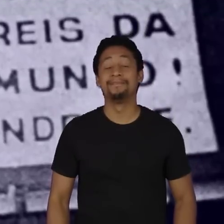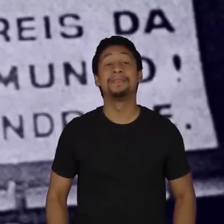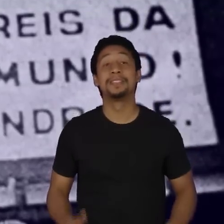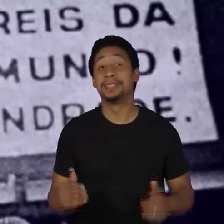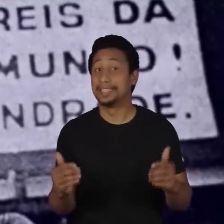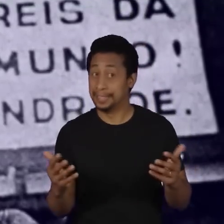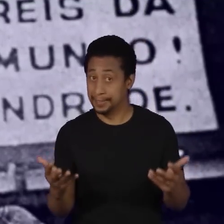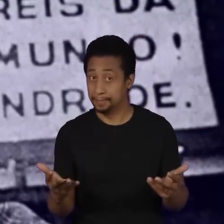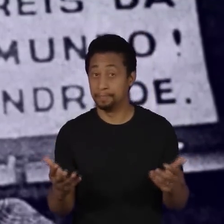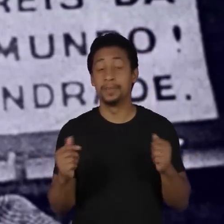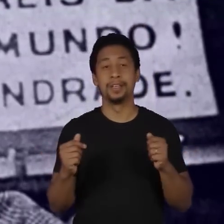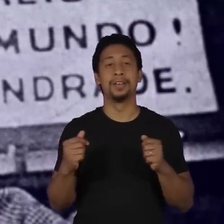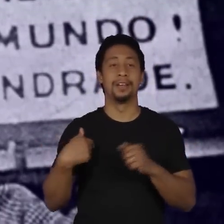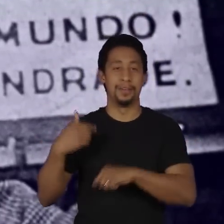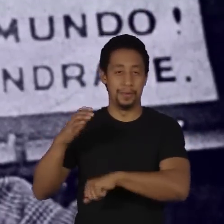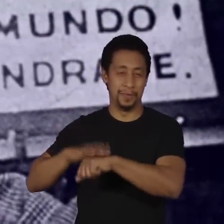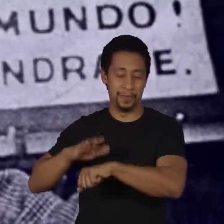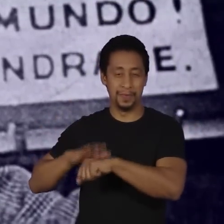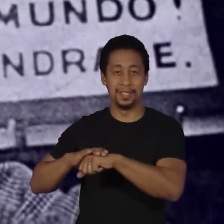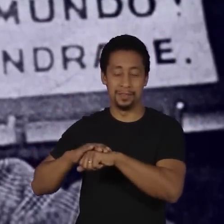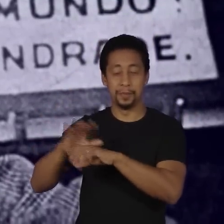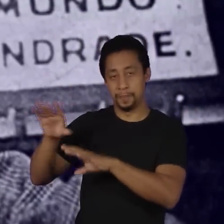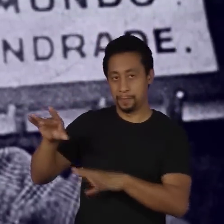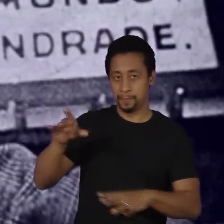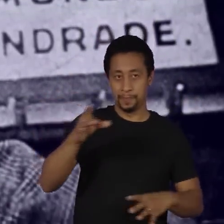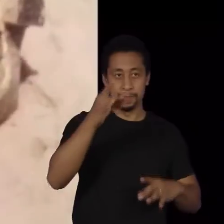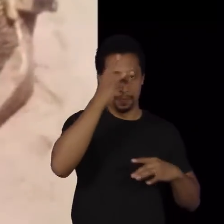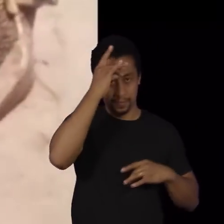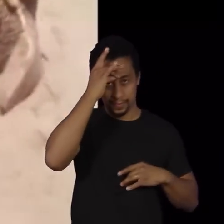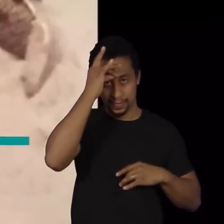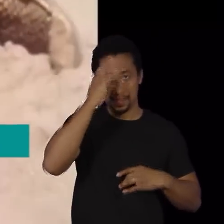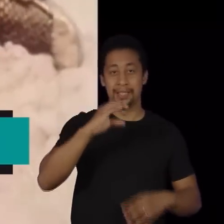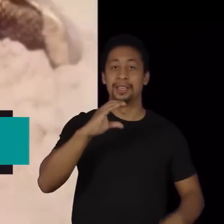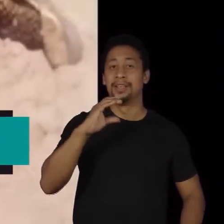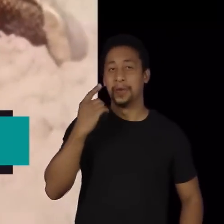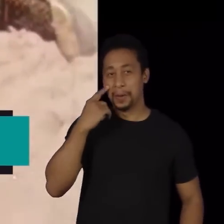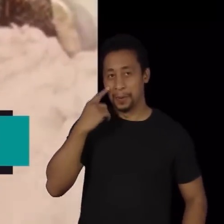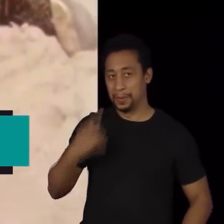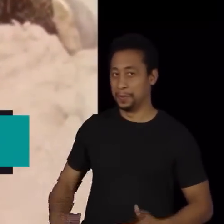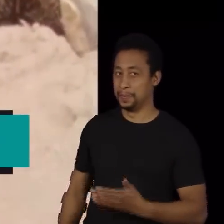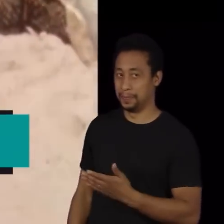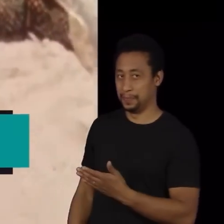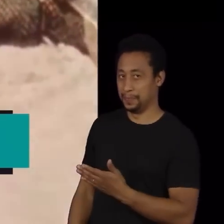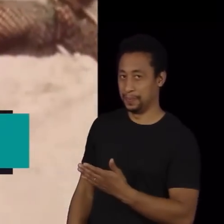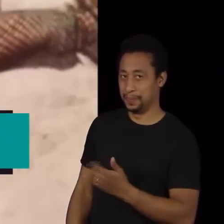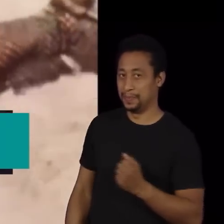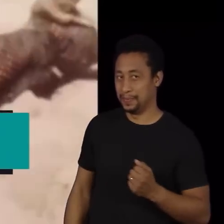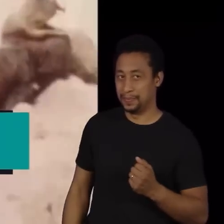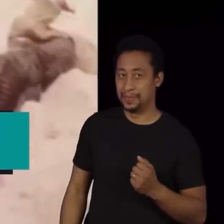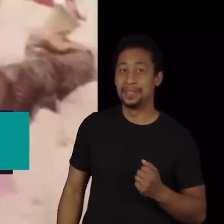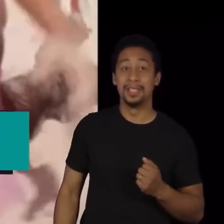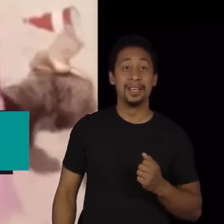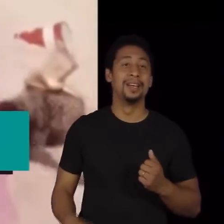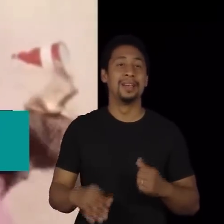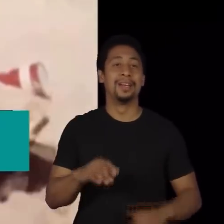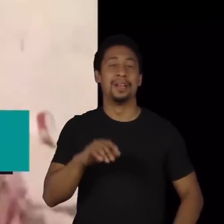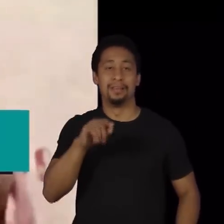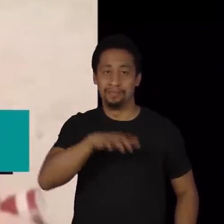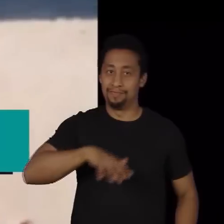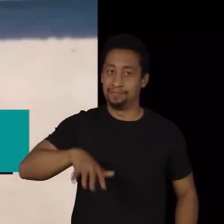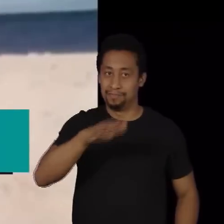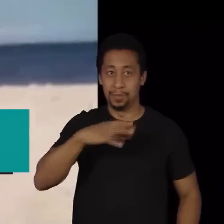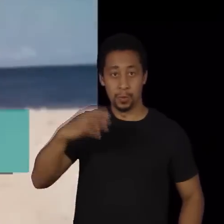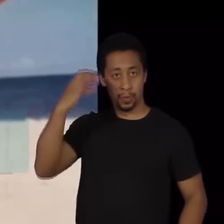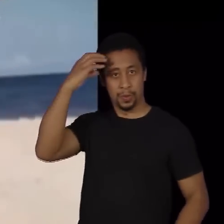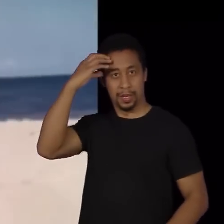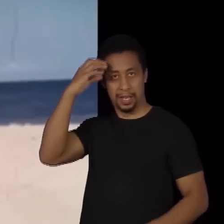Então, quando eu fiz a Cesarina do Oswald de Andrade, que Zé Celso me botou no lugar da Etty Fraser, quando a gente foi para o